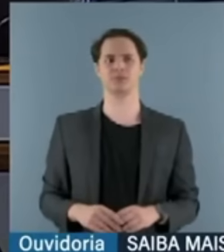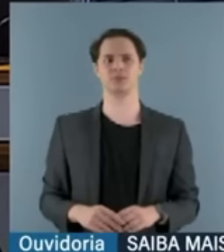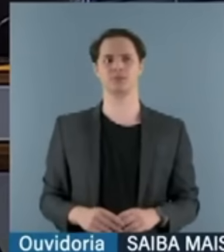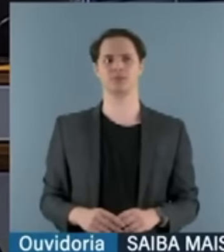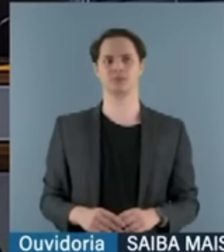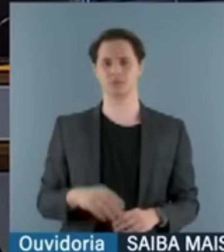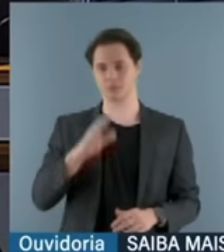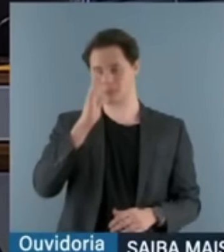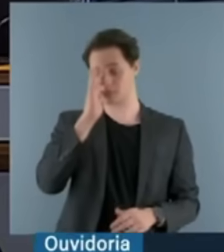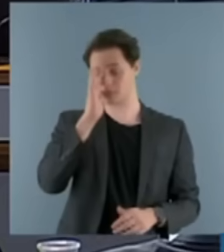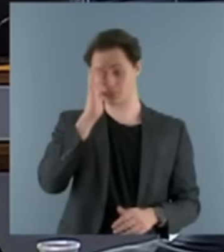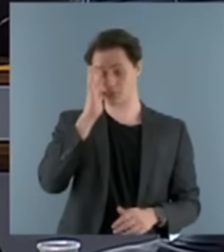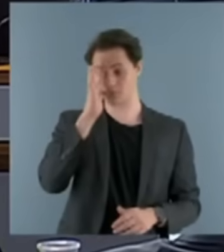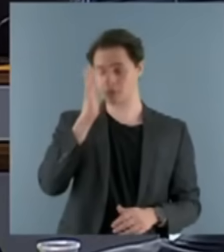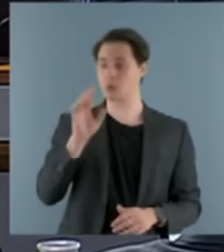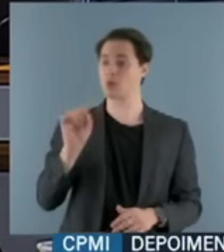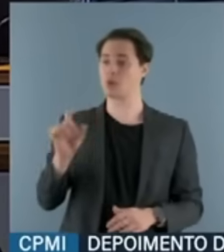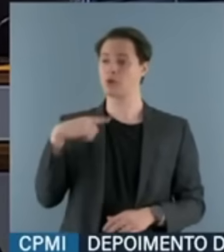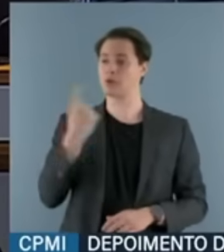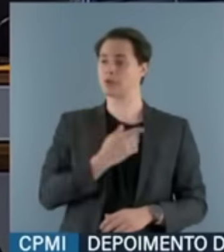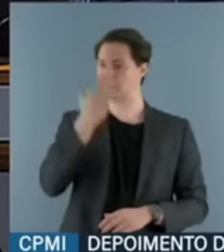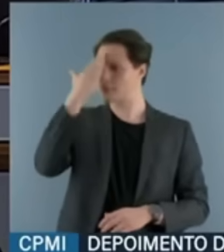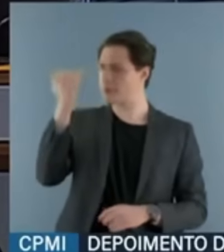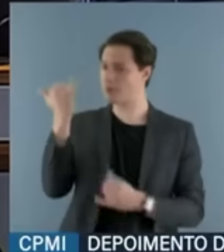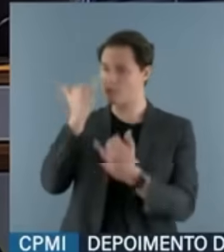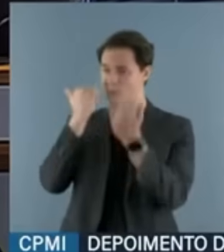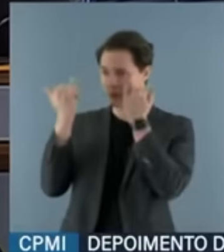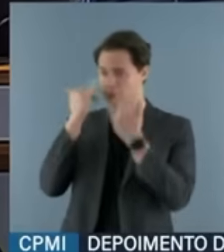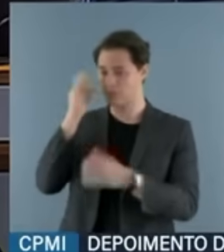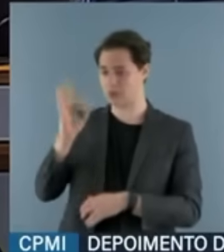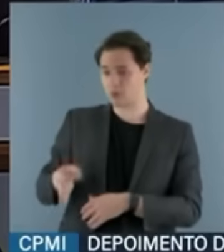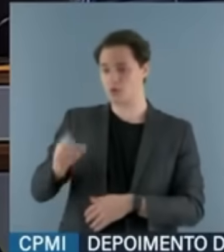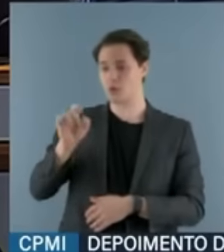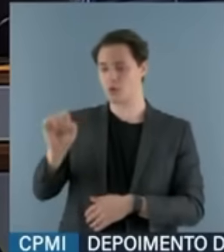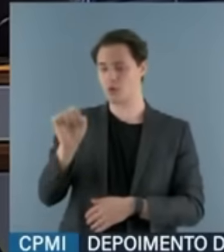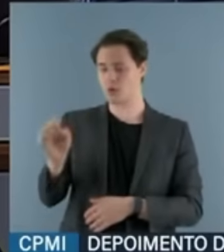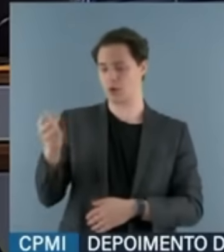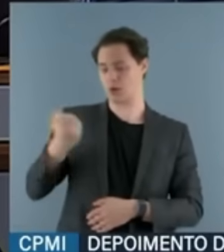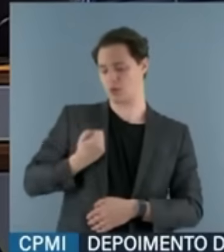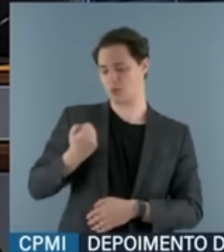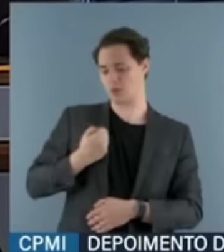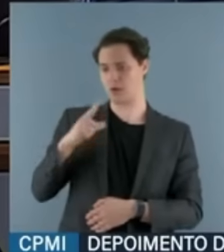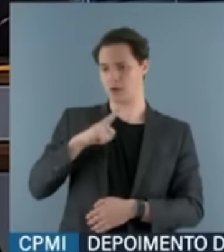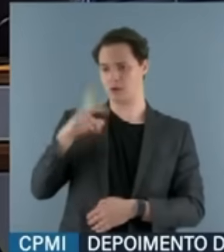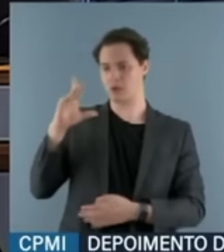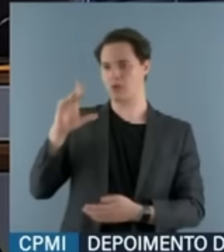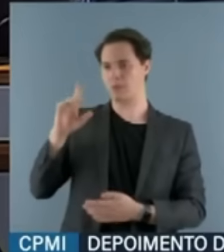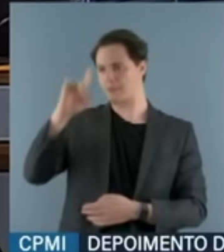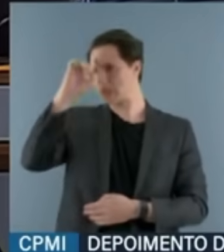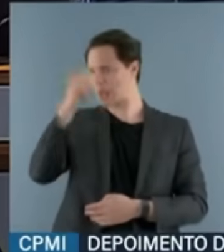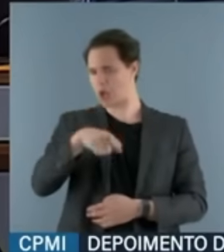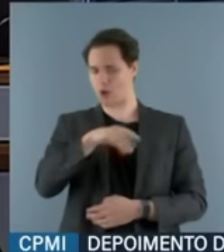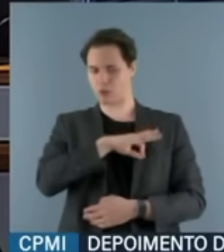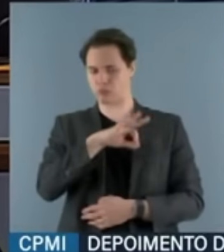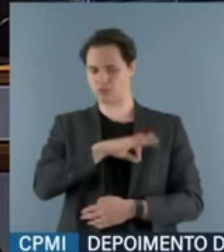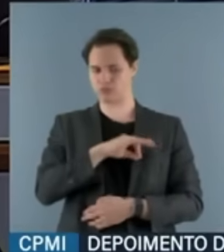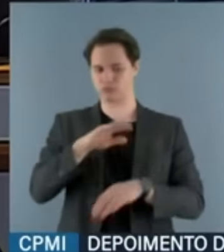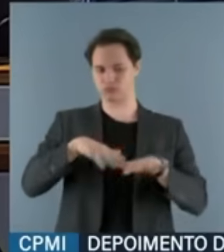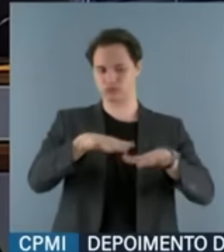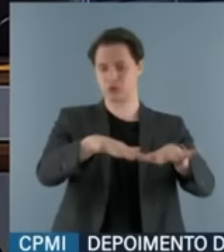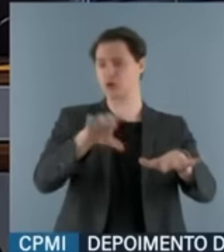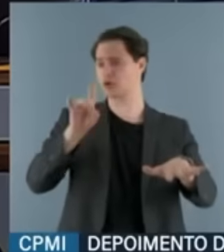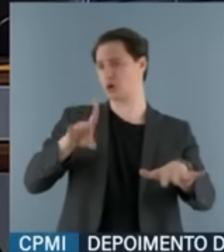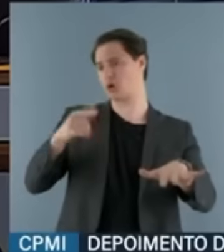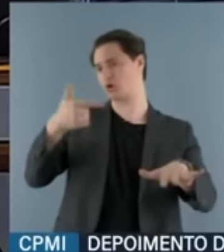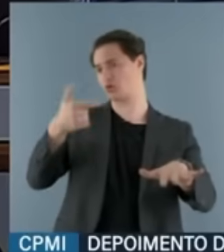o que nós temos de fato de informação é que a quantidade de efetivo designada foi de apenas